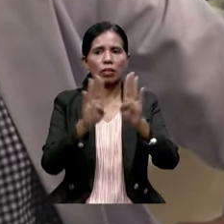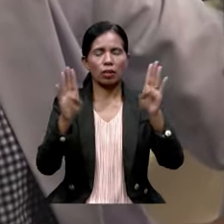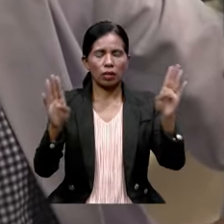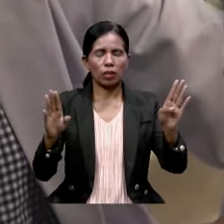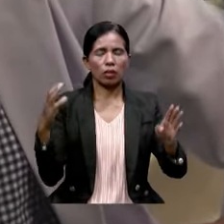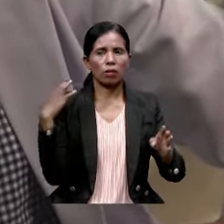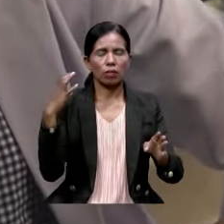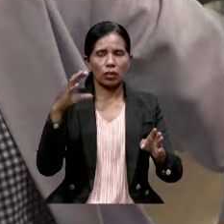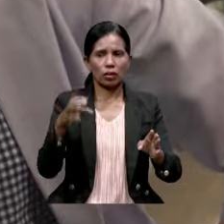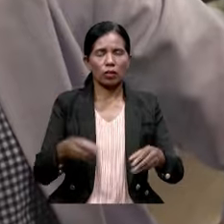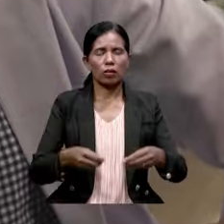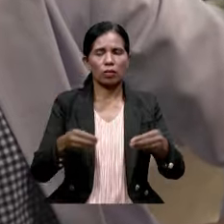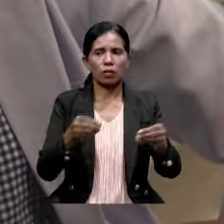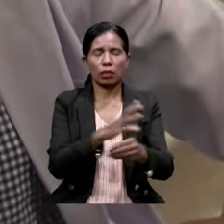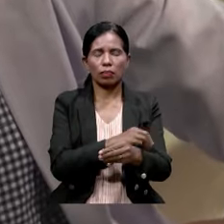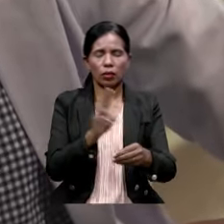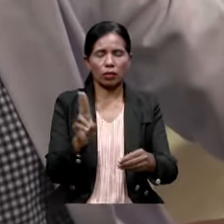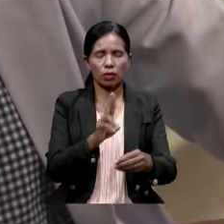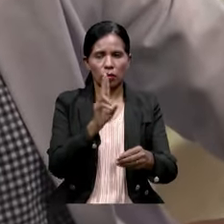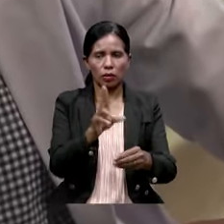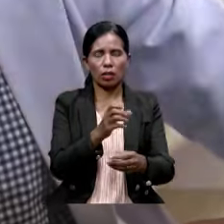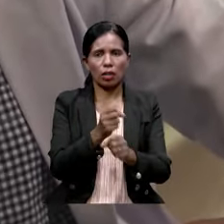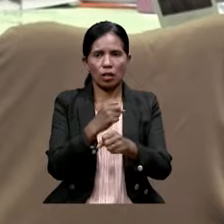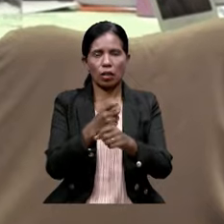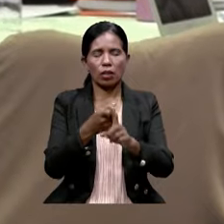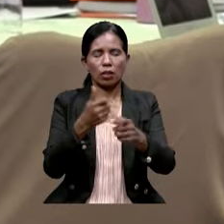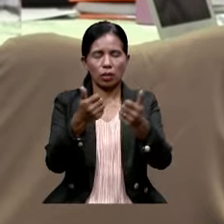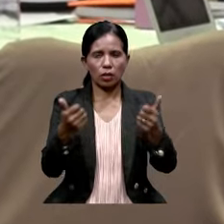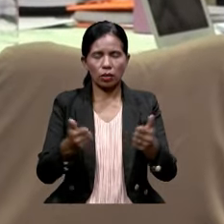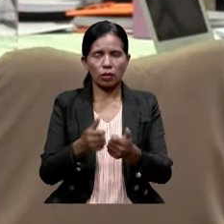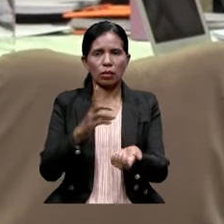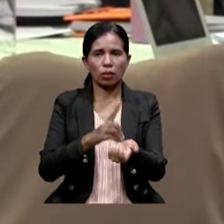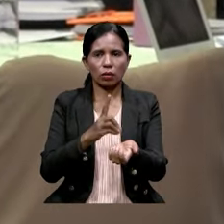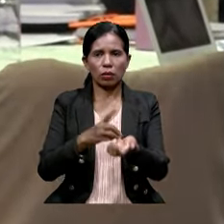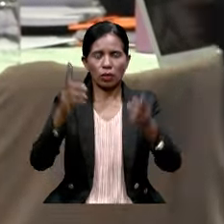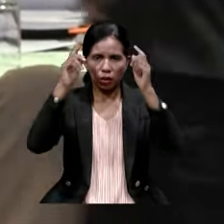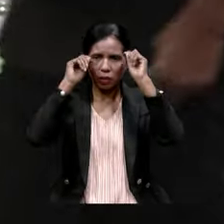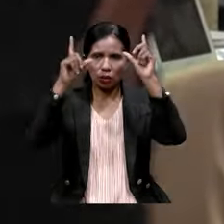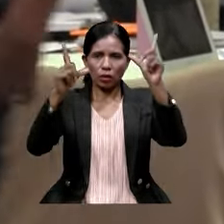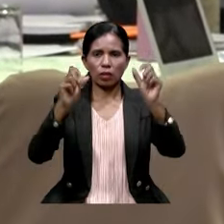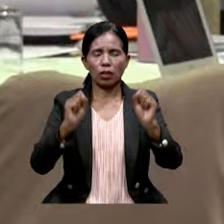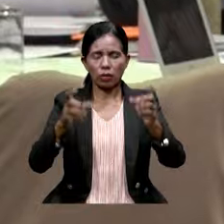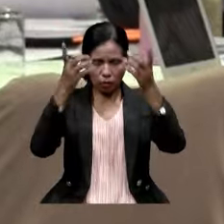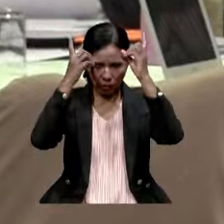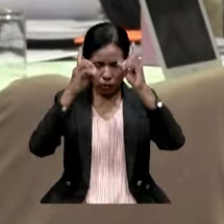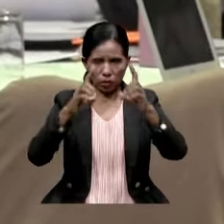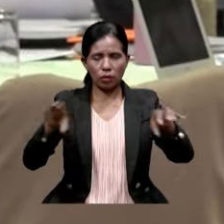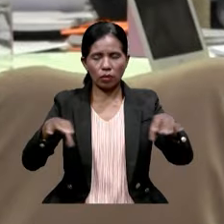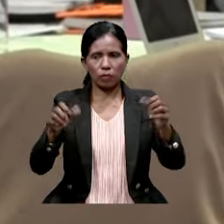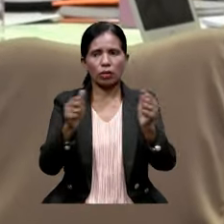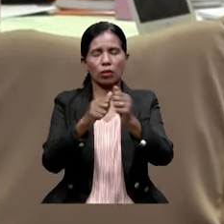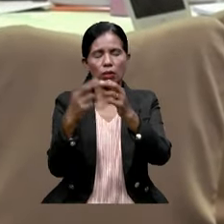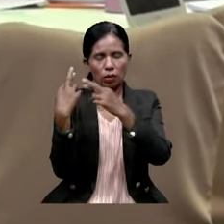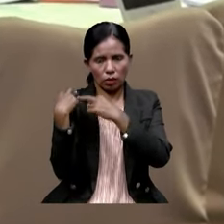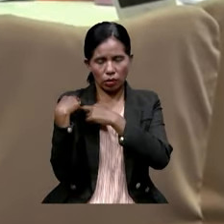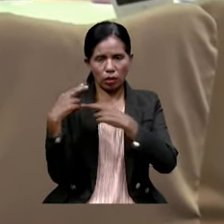competência no Code Ética Deontologia, nebe produz si Associação Médico Timor-Leste, atu define serviço responsabilidade